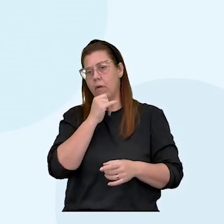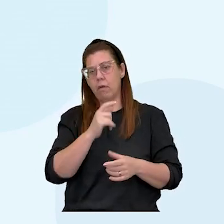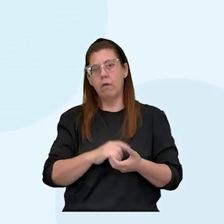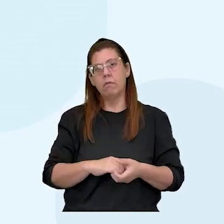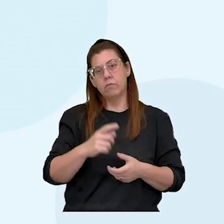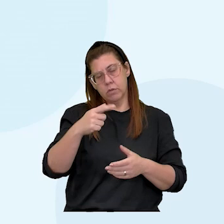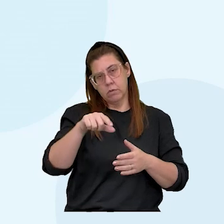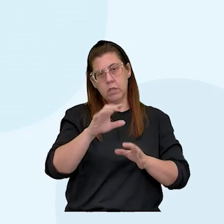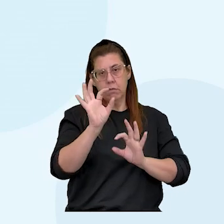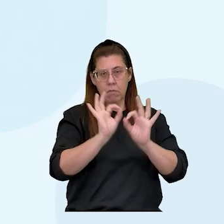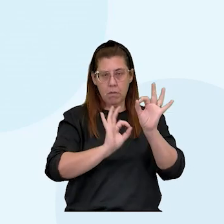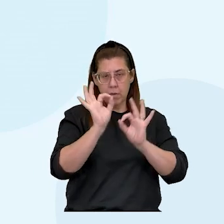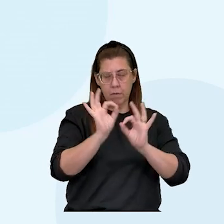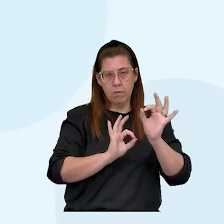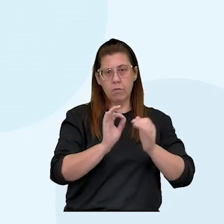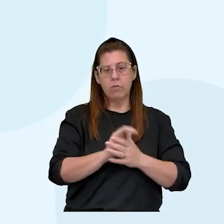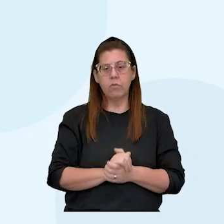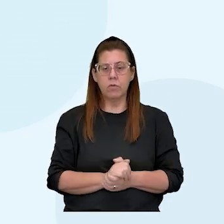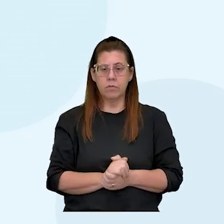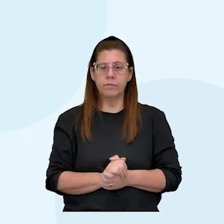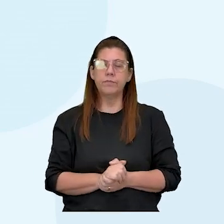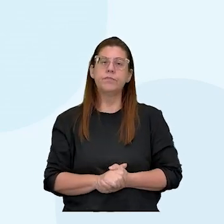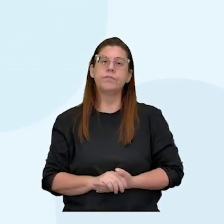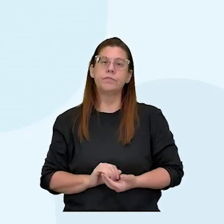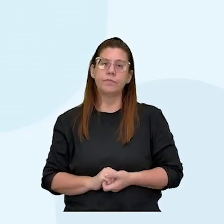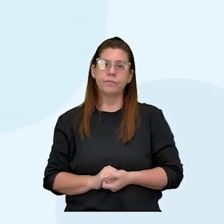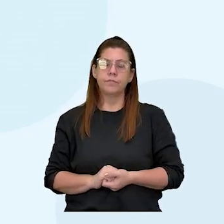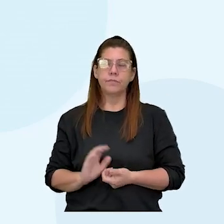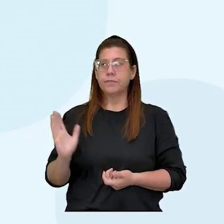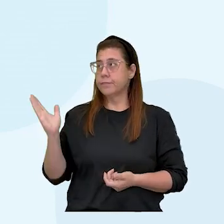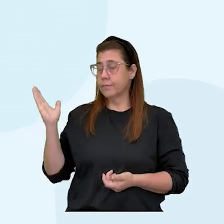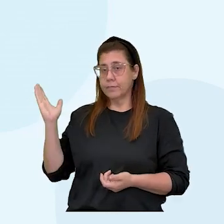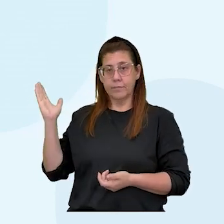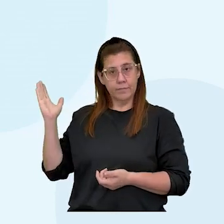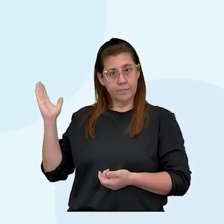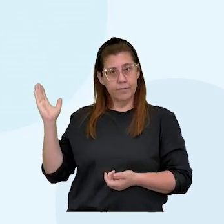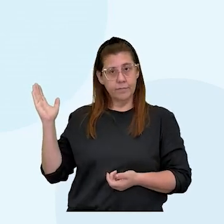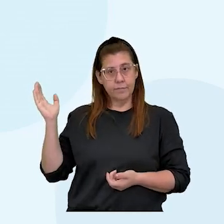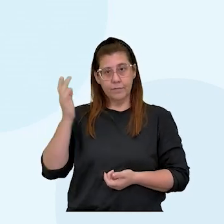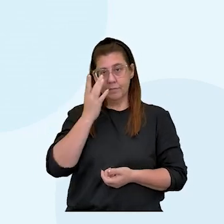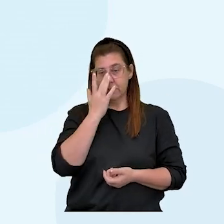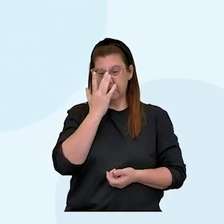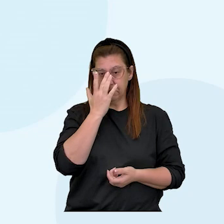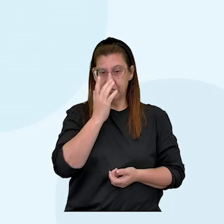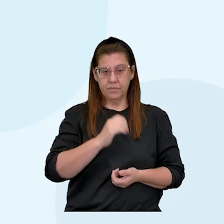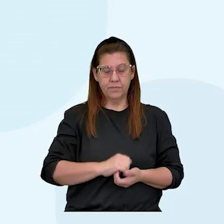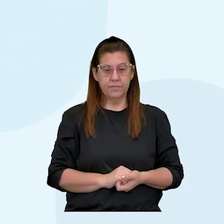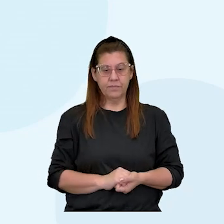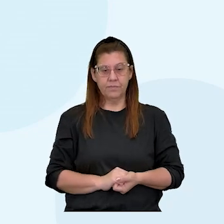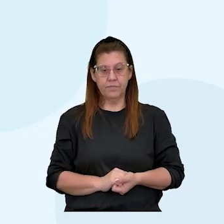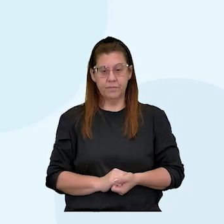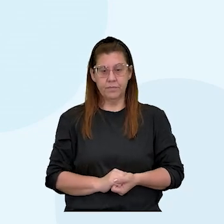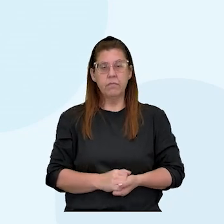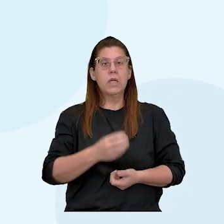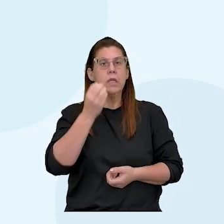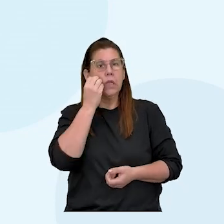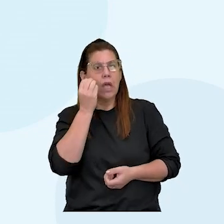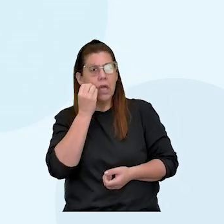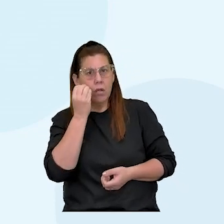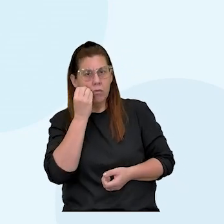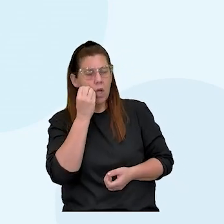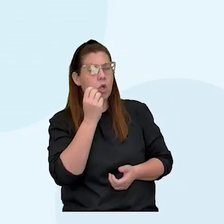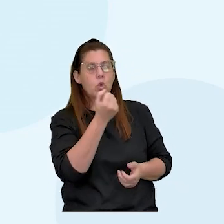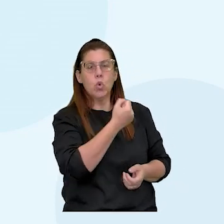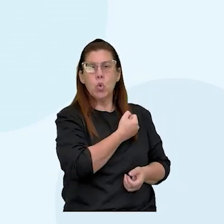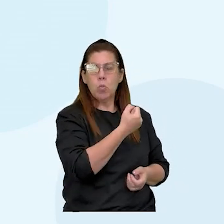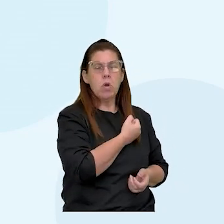você vai escrever as frases, ó, por exemplo, I was born on December 15, 1978. Aí você tenta escrever os números,